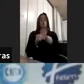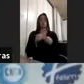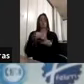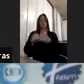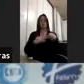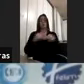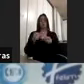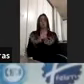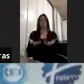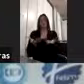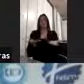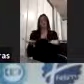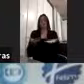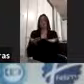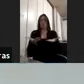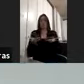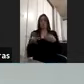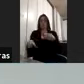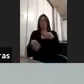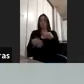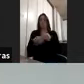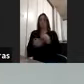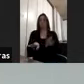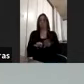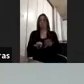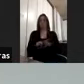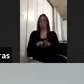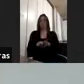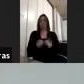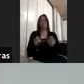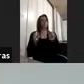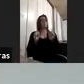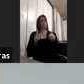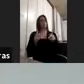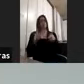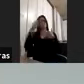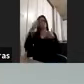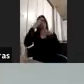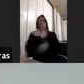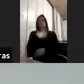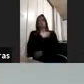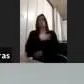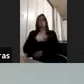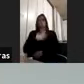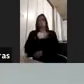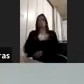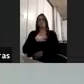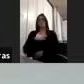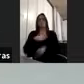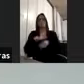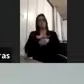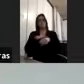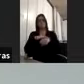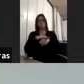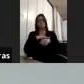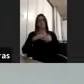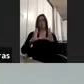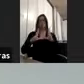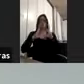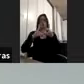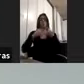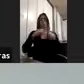nossa audiência. É com você. Perfeitamente, Gilson. Primeiro, prazer falar com todos e todas os